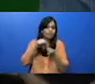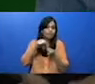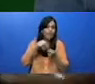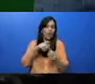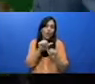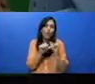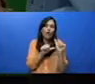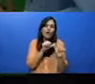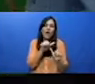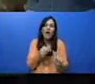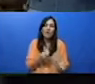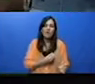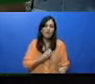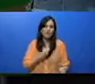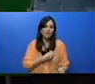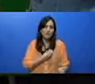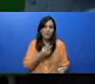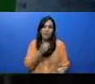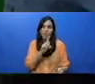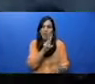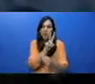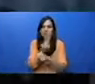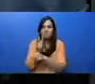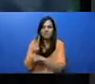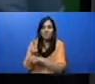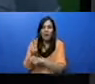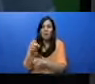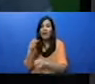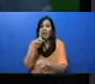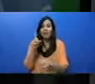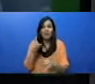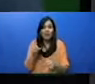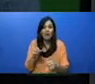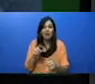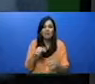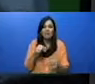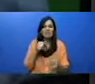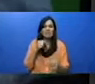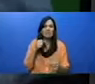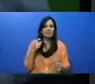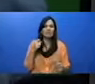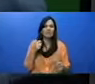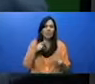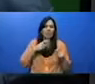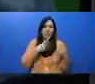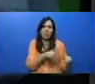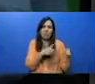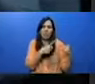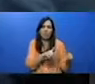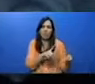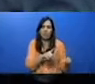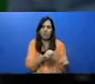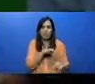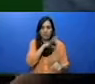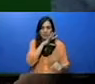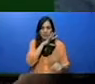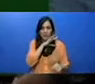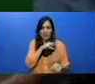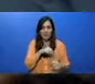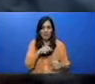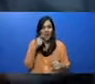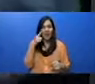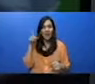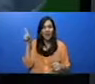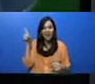vida de forma que não prejudique estes animais nem a natureza. Aqui, ó, uma indicação, tá? De um